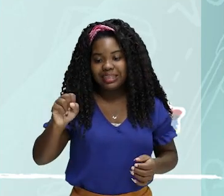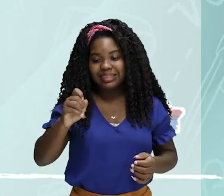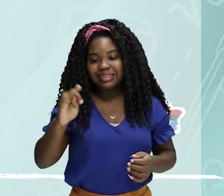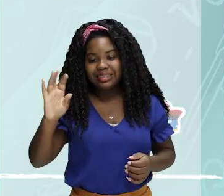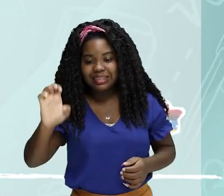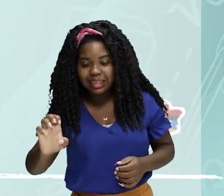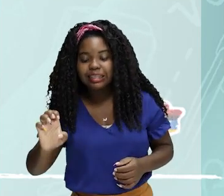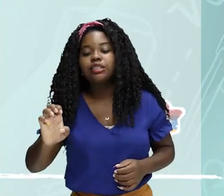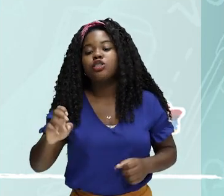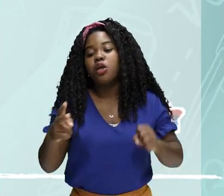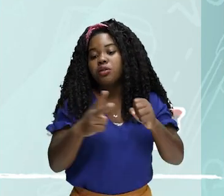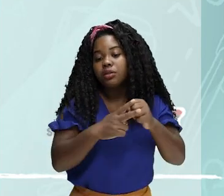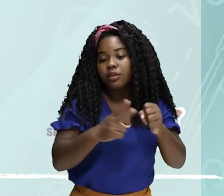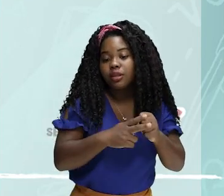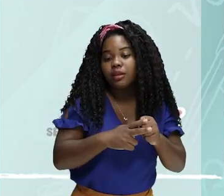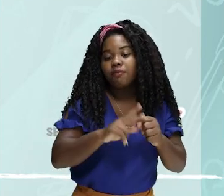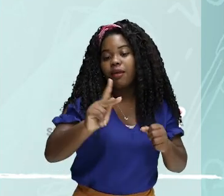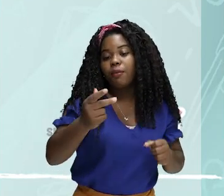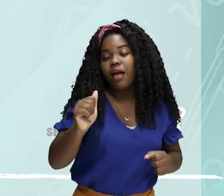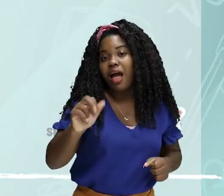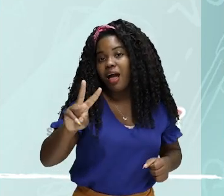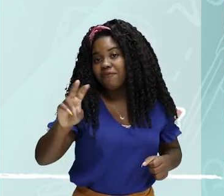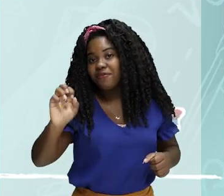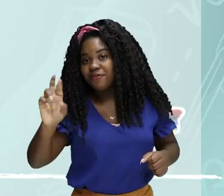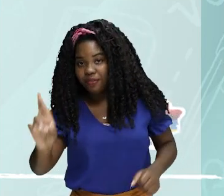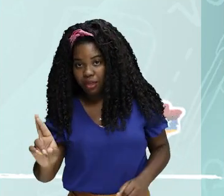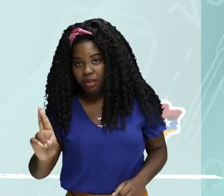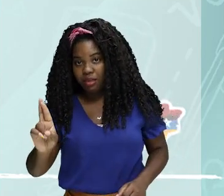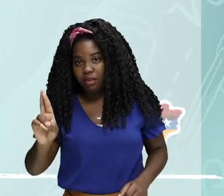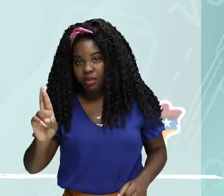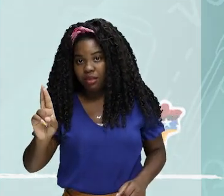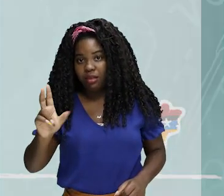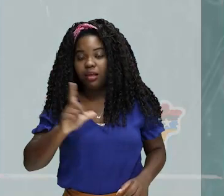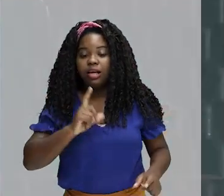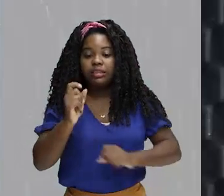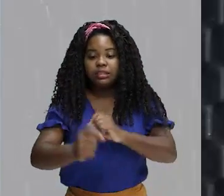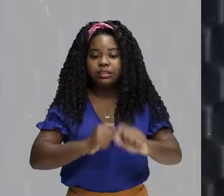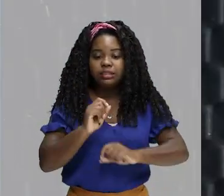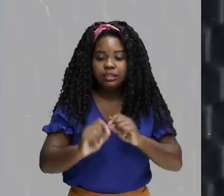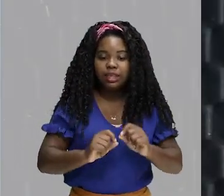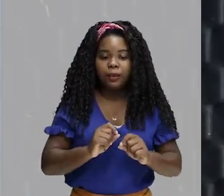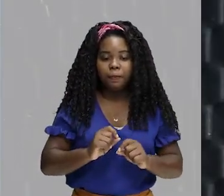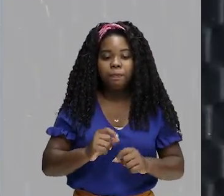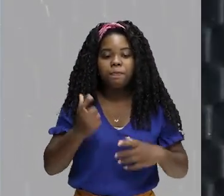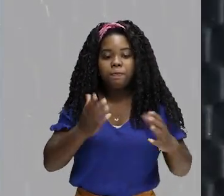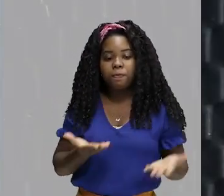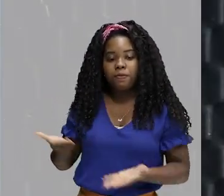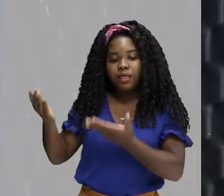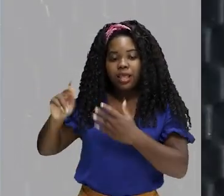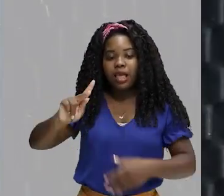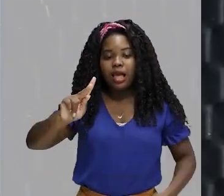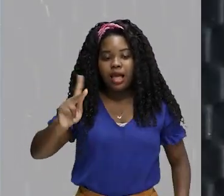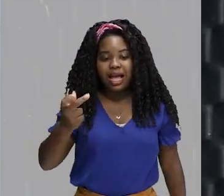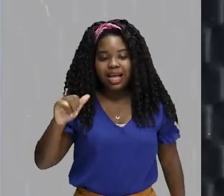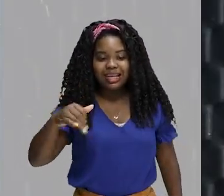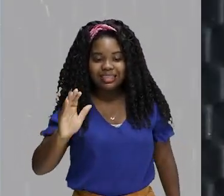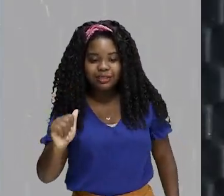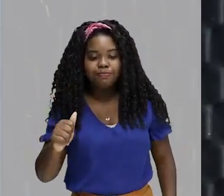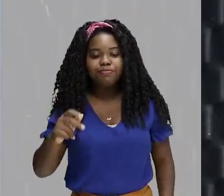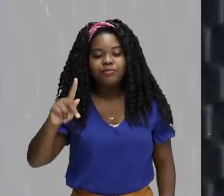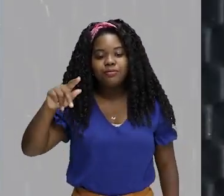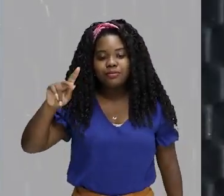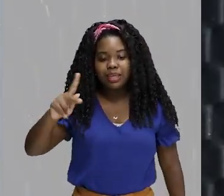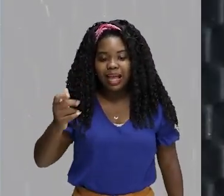subjuntivo del verbo haber, tá? Aí eu tenho aqui as formas. Haya, hayas, haya,